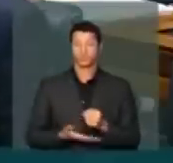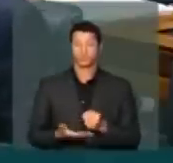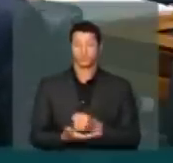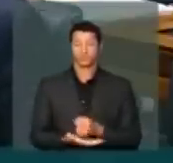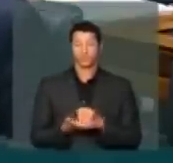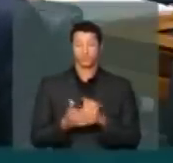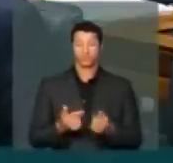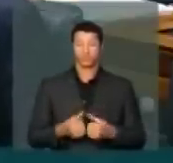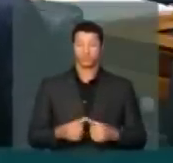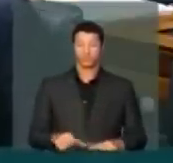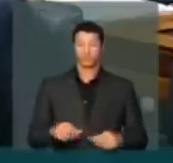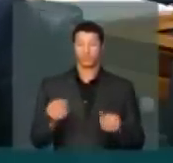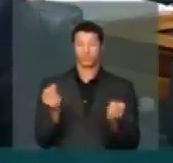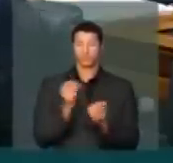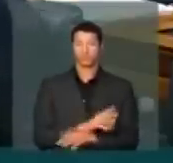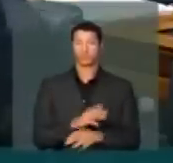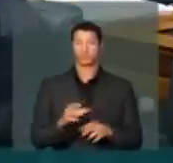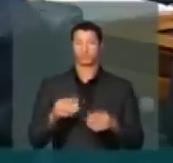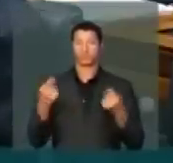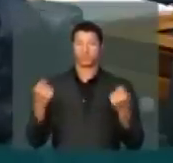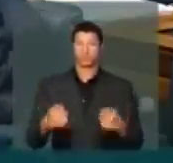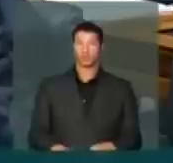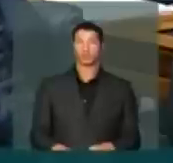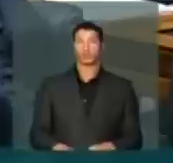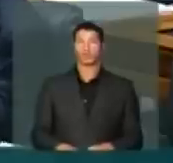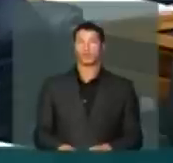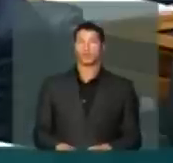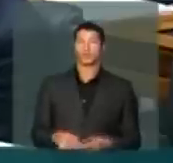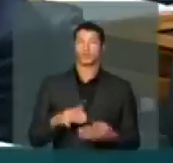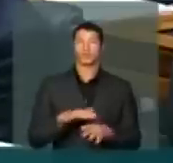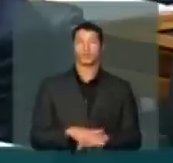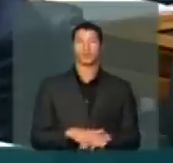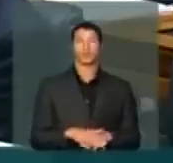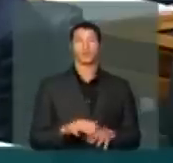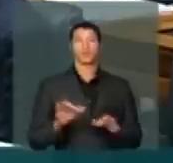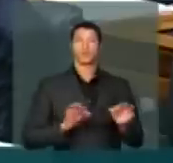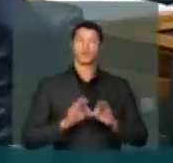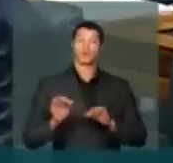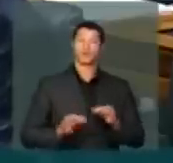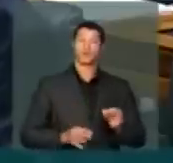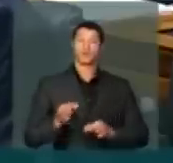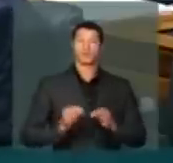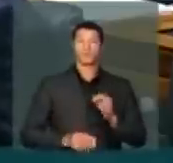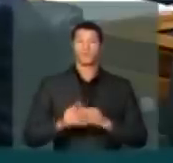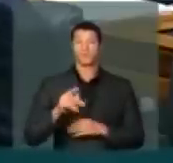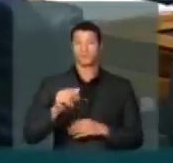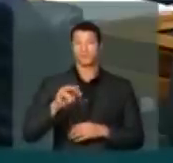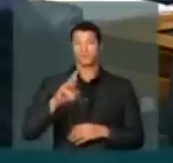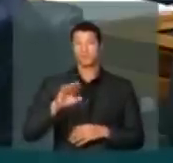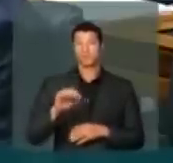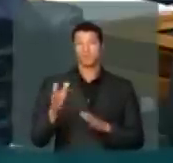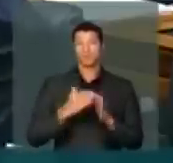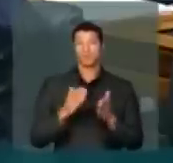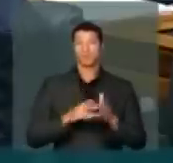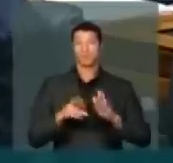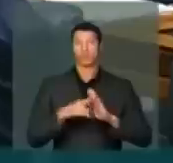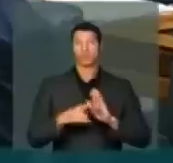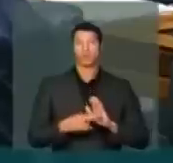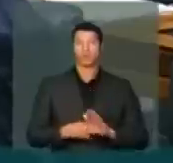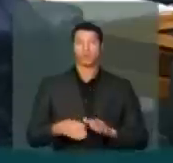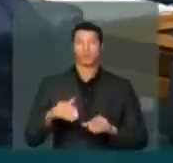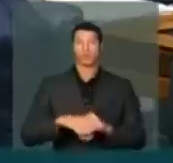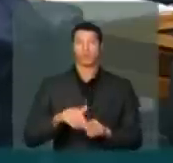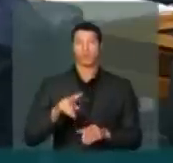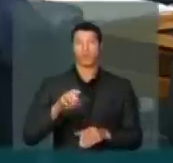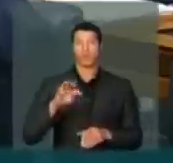estamos abdicando da possibilidade de incluir no ordenamento jurídico pátrio algumas regras, mediante um